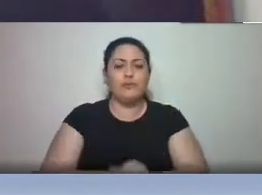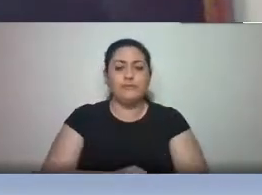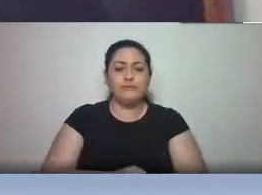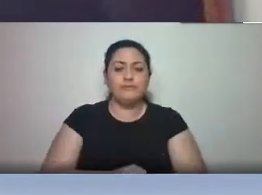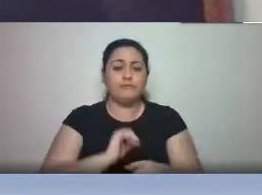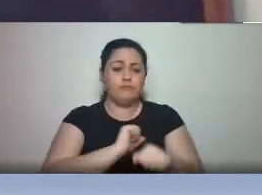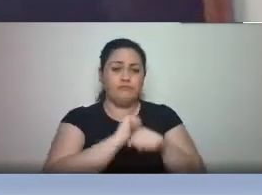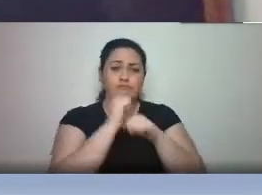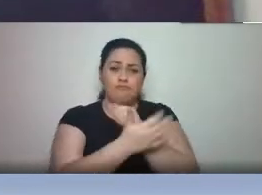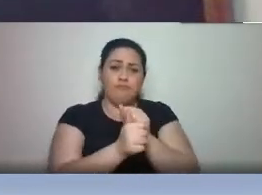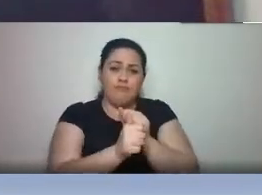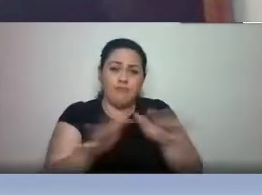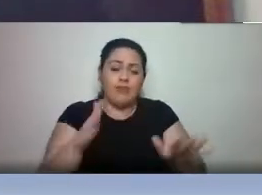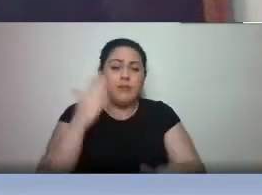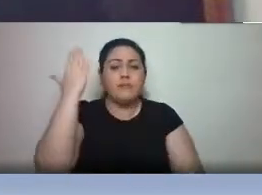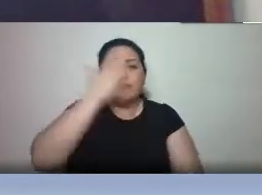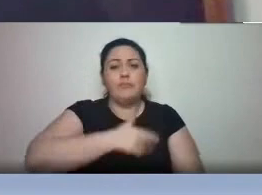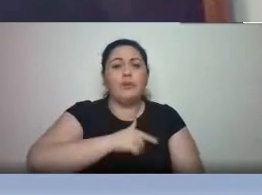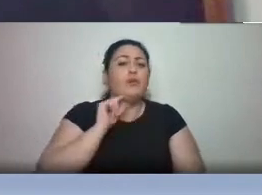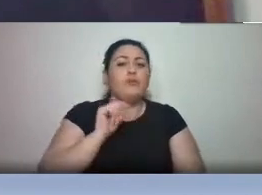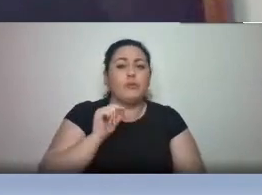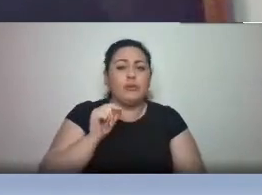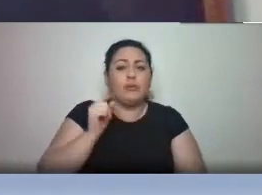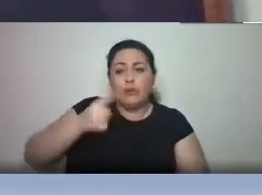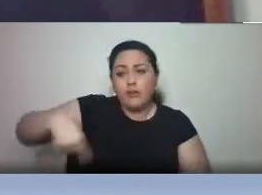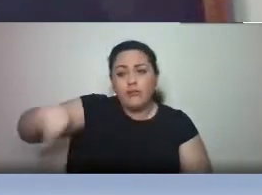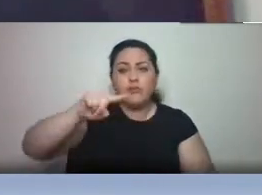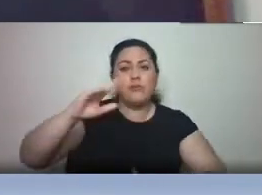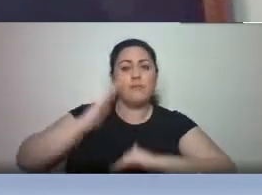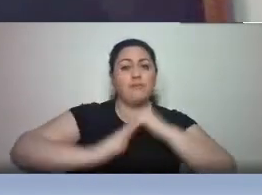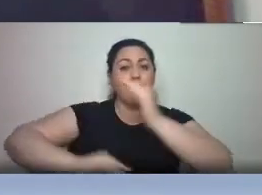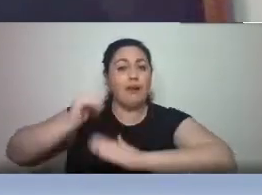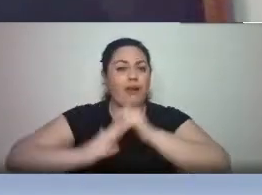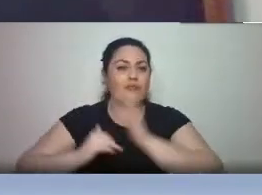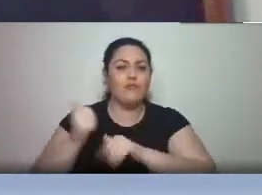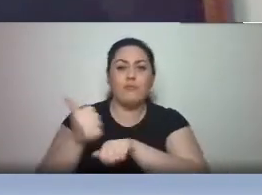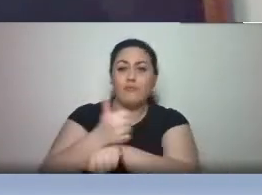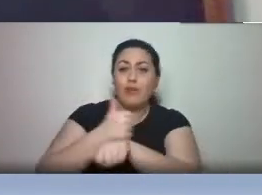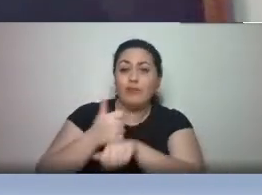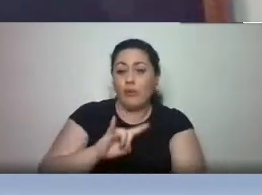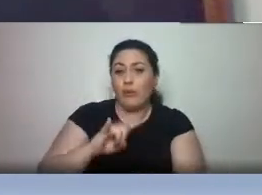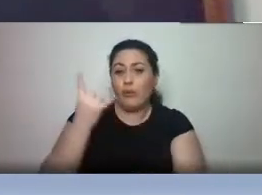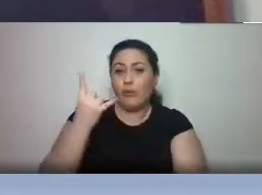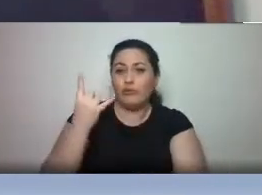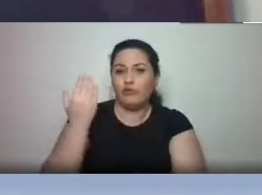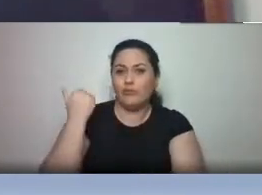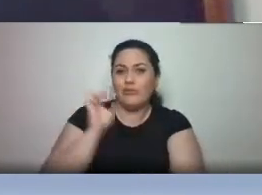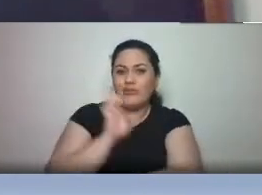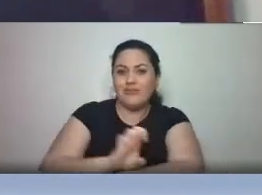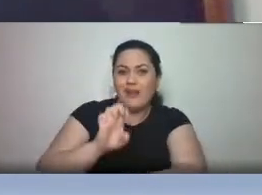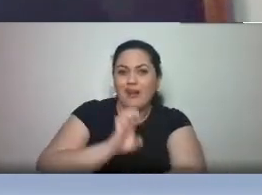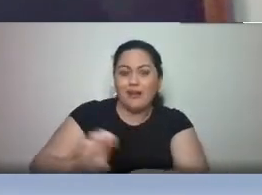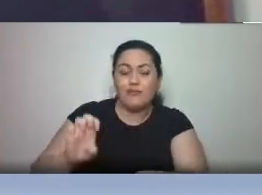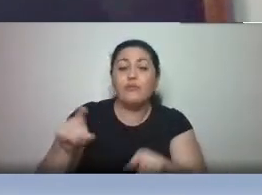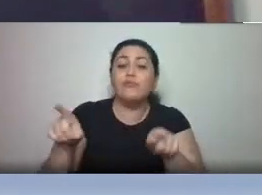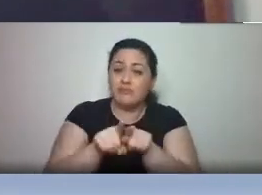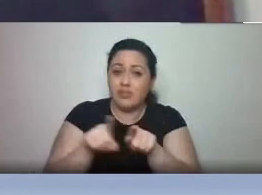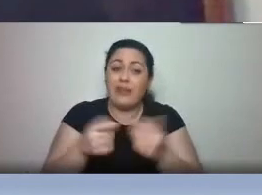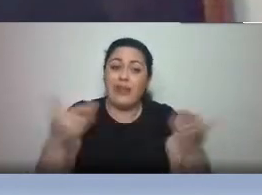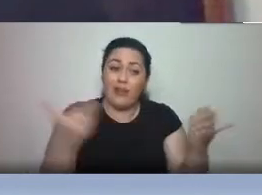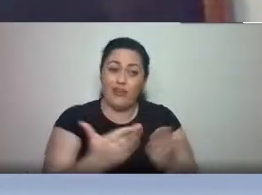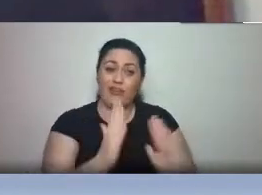da praxis profissional de vocês no último ano de estágio, e também é nele que vocês iniciam a